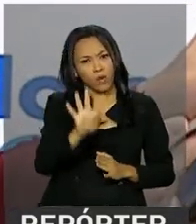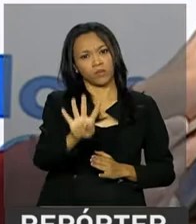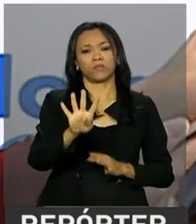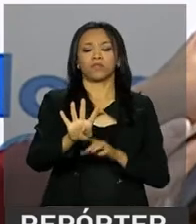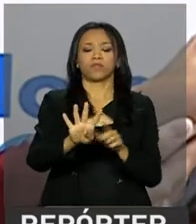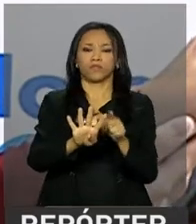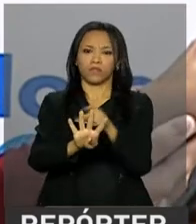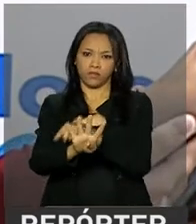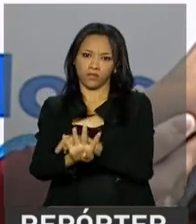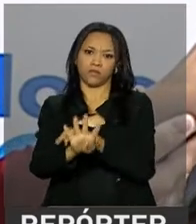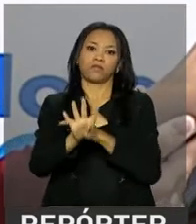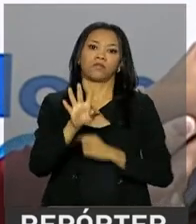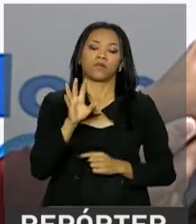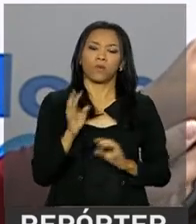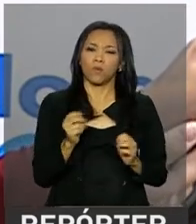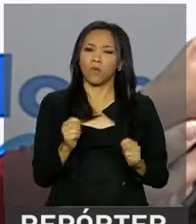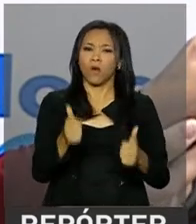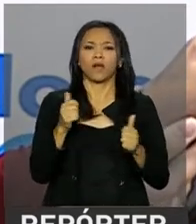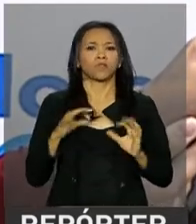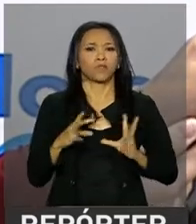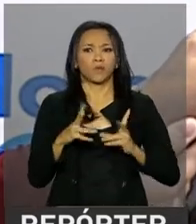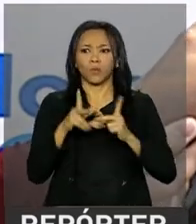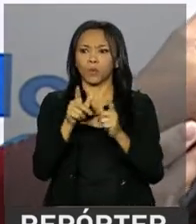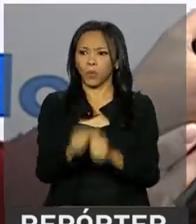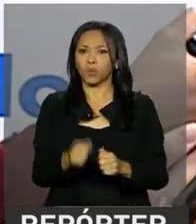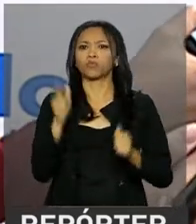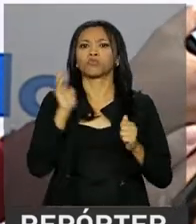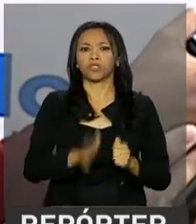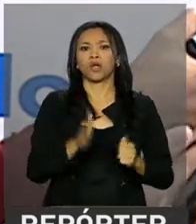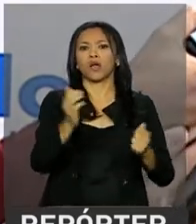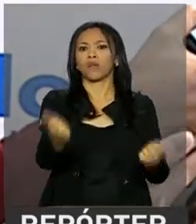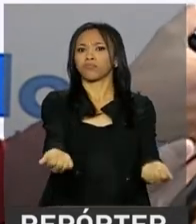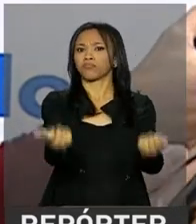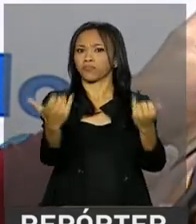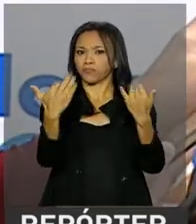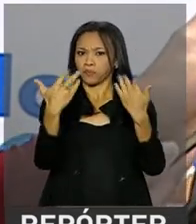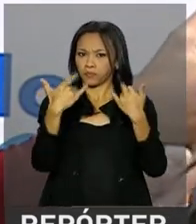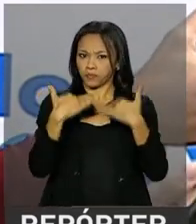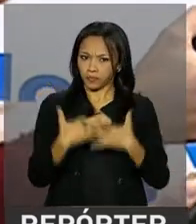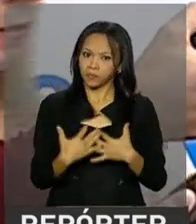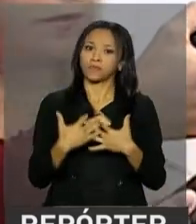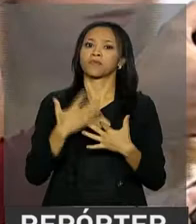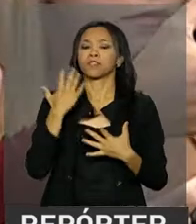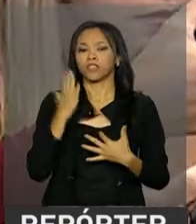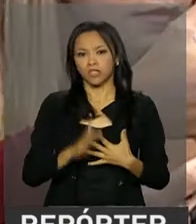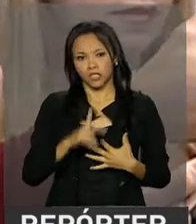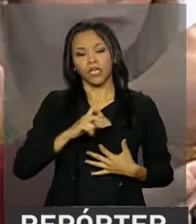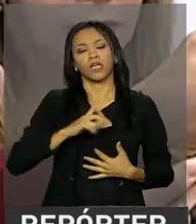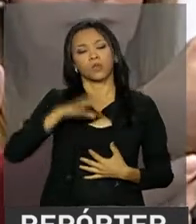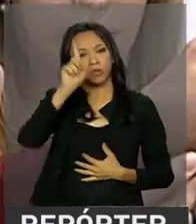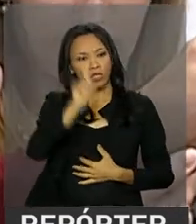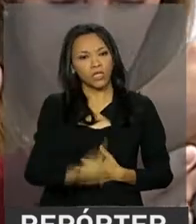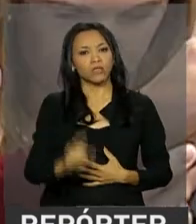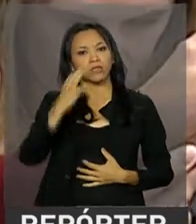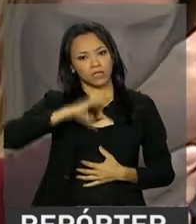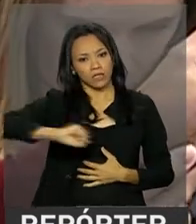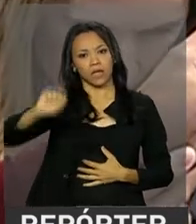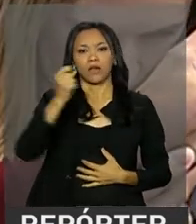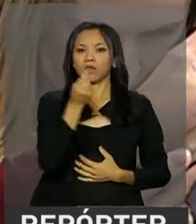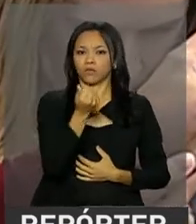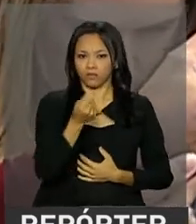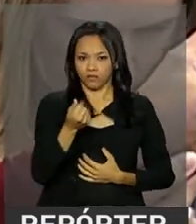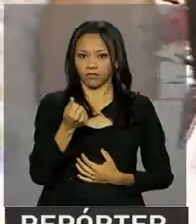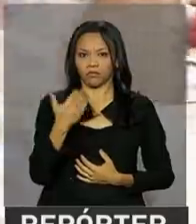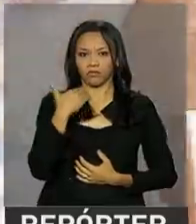totalidade quase a totalidade dos trabalhadores comparece a uma agência da caixa ou já tem o direito as suas contas